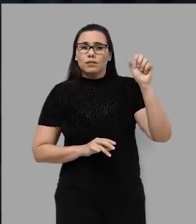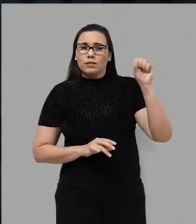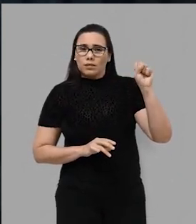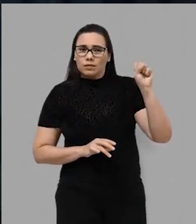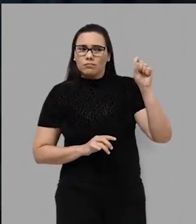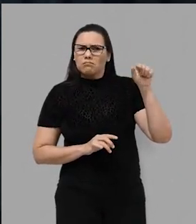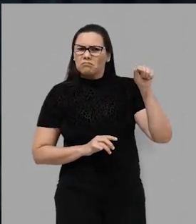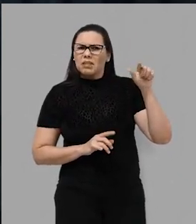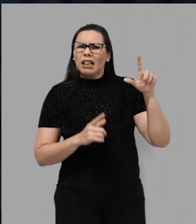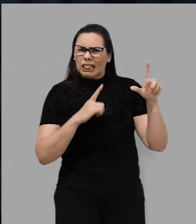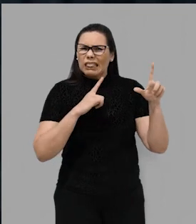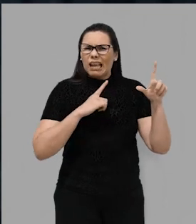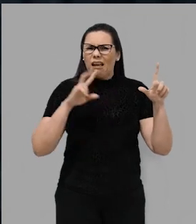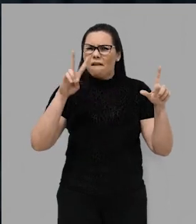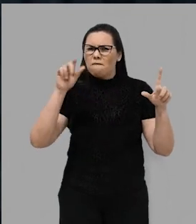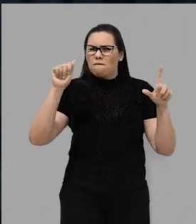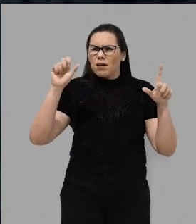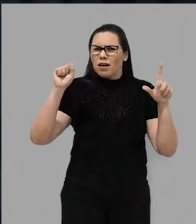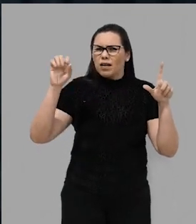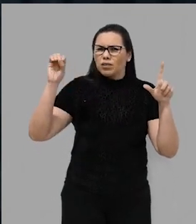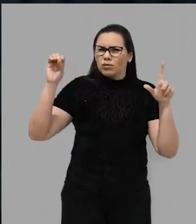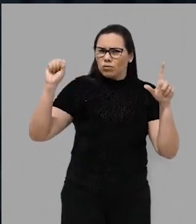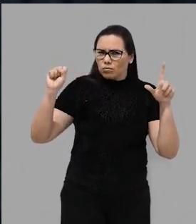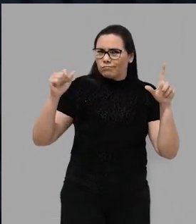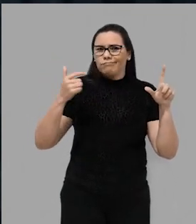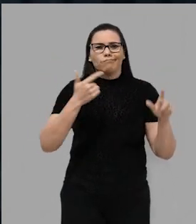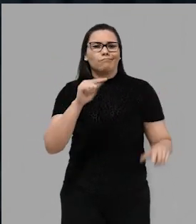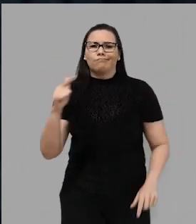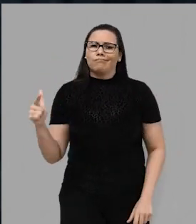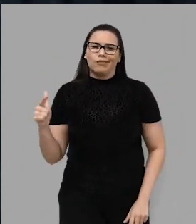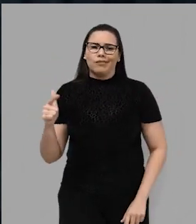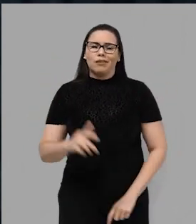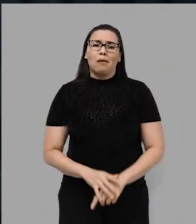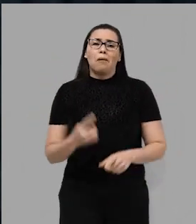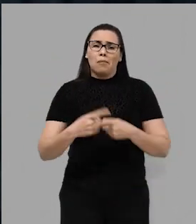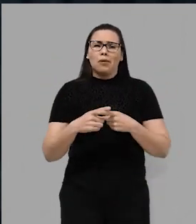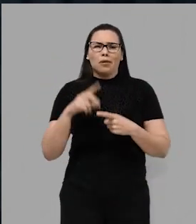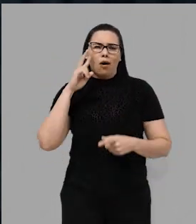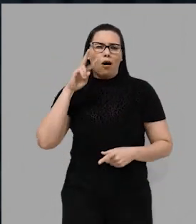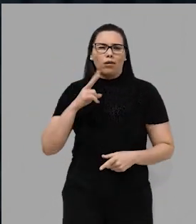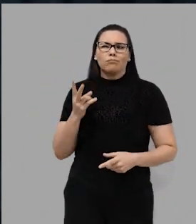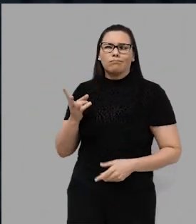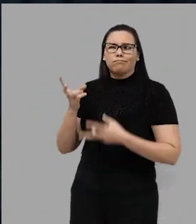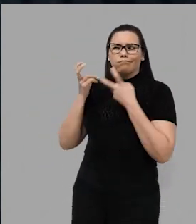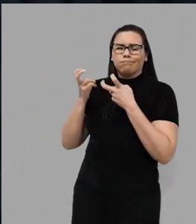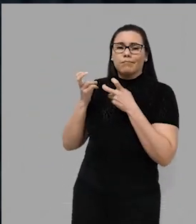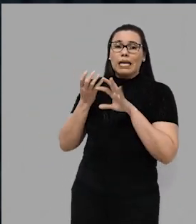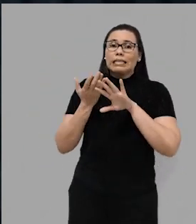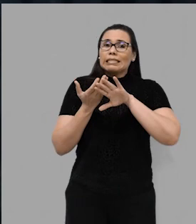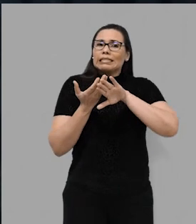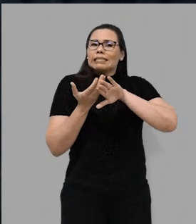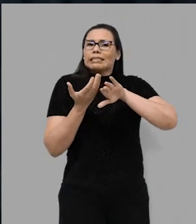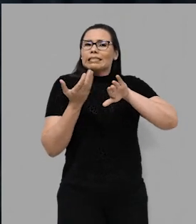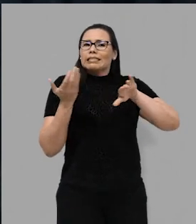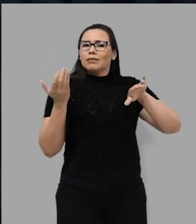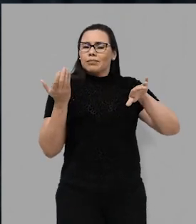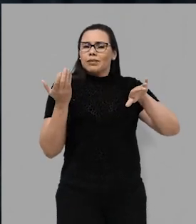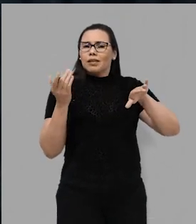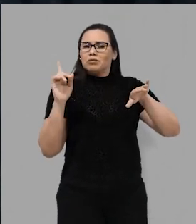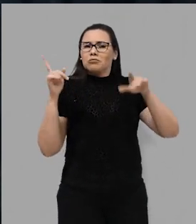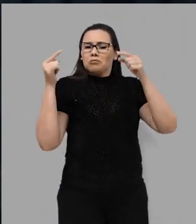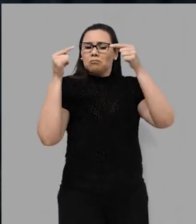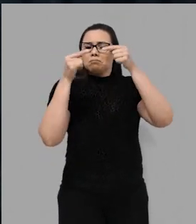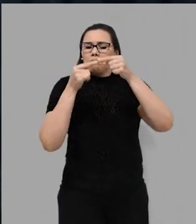ele vai nesse sentido aqui, ó, de baixo para cima, ok? Então, a presença dos vasos condutores não está